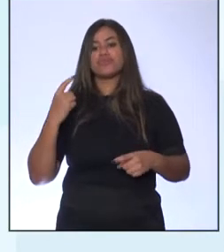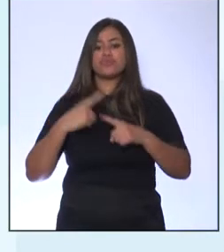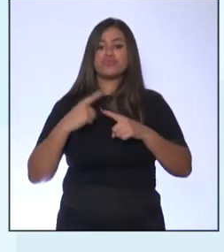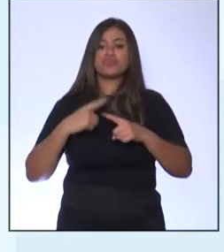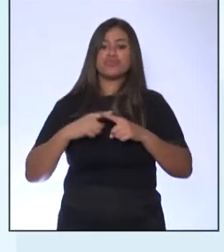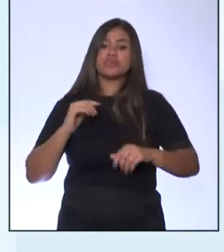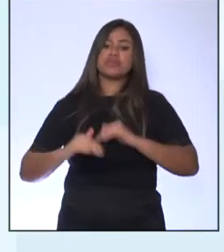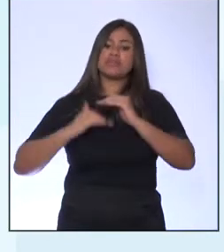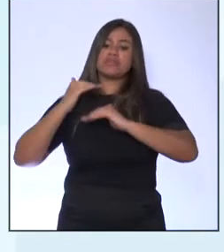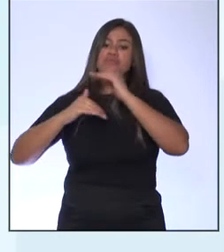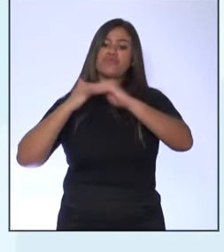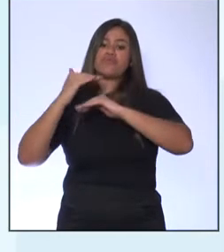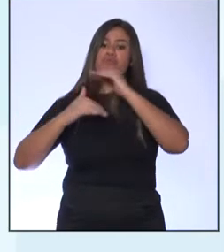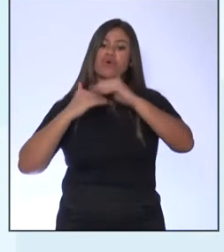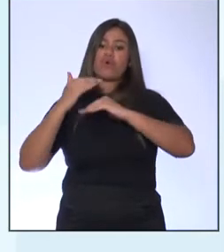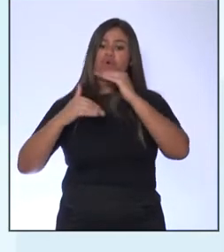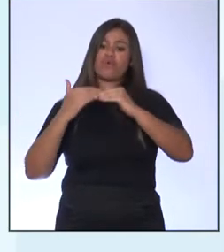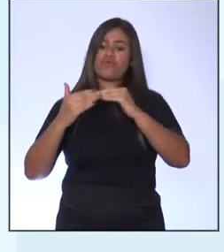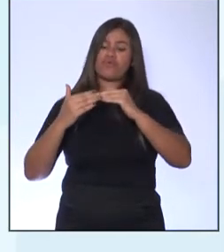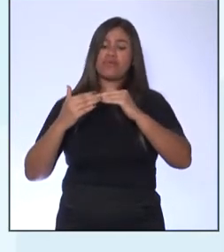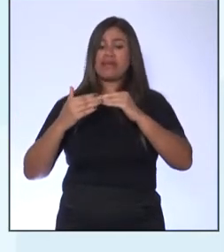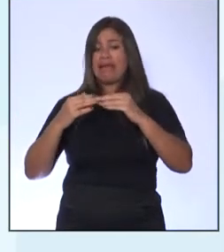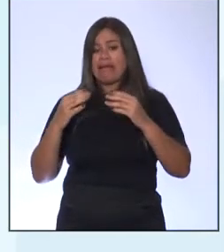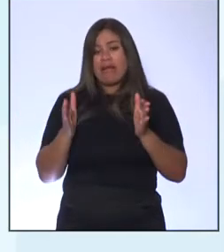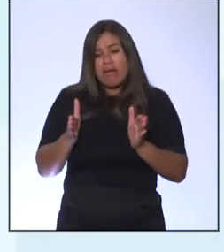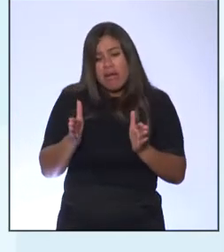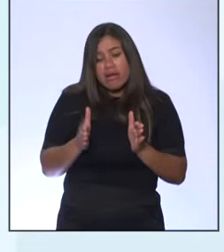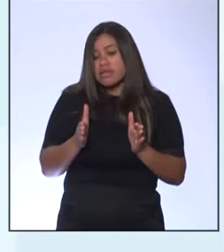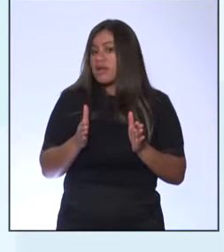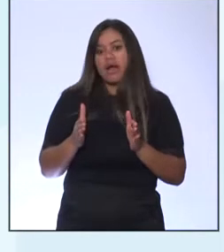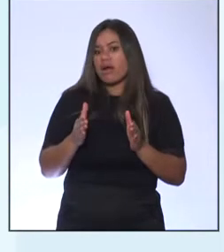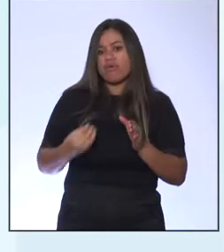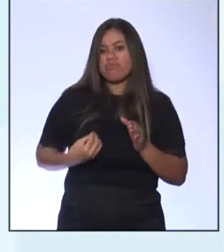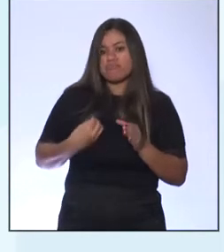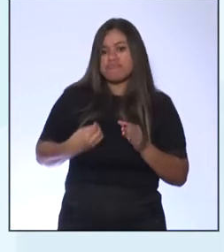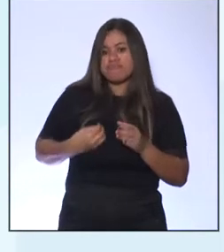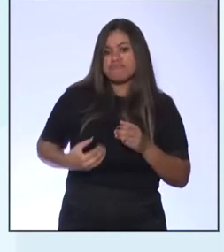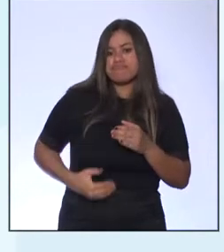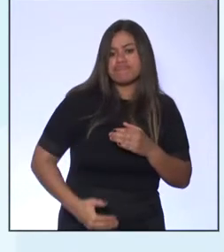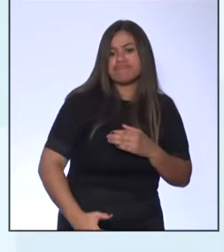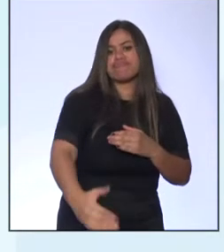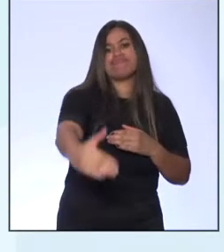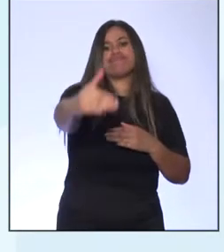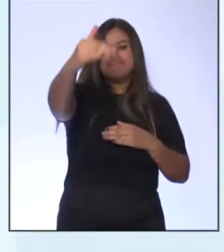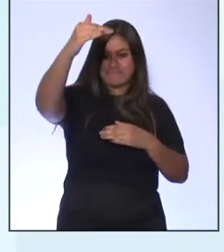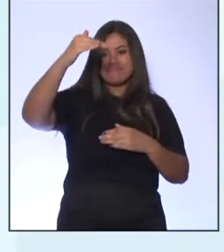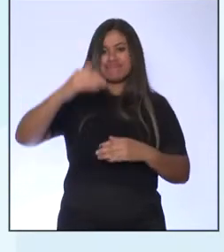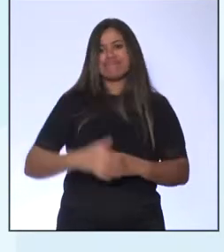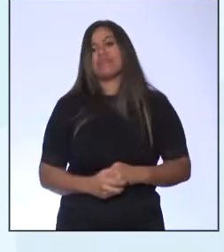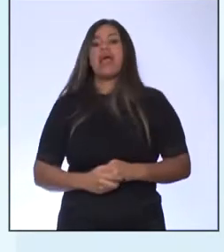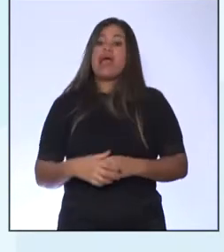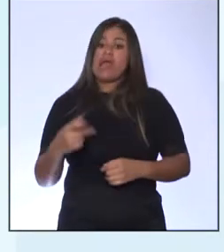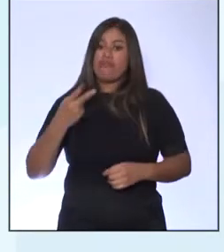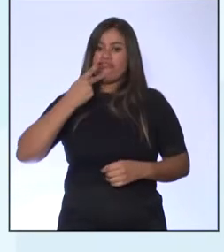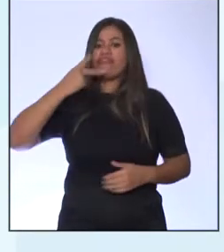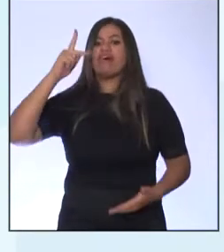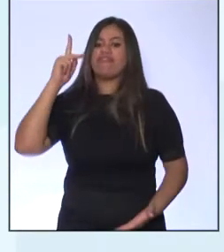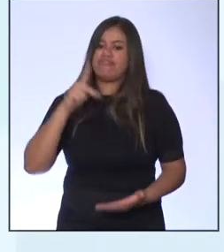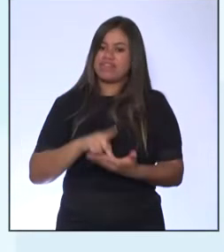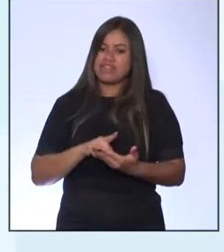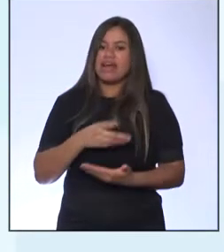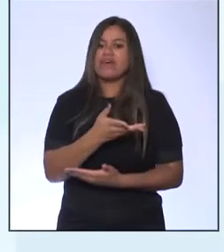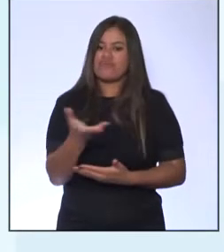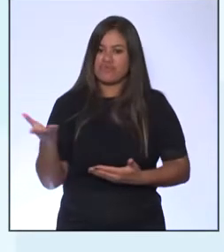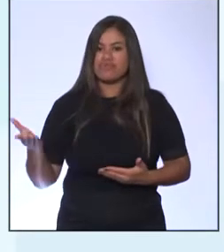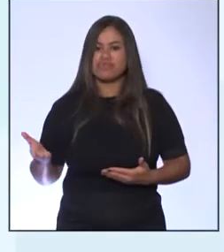desenvolvem ao longo de toda a vida, né? Eu próprio vou ser franco com vocês, né? Eu acho que o